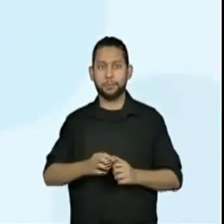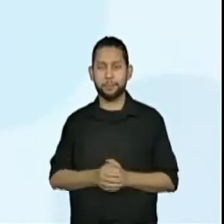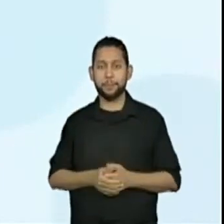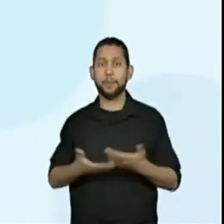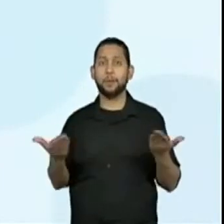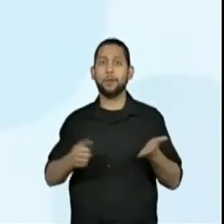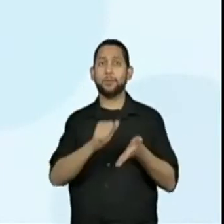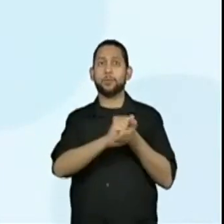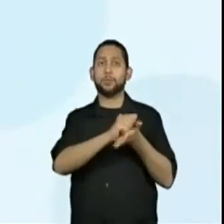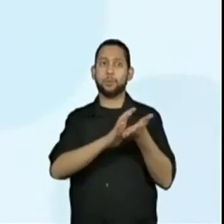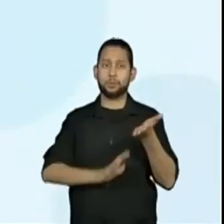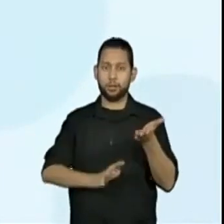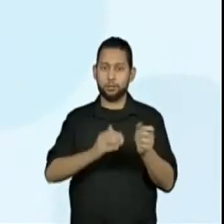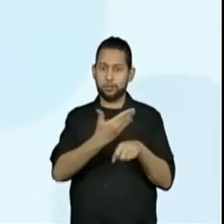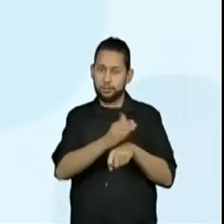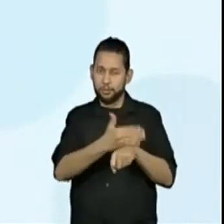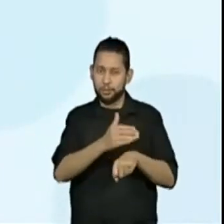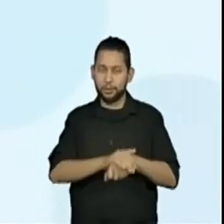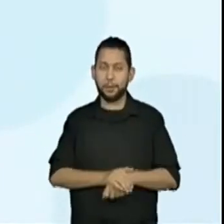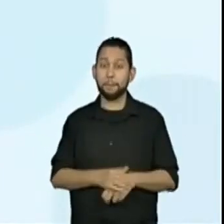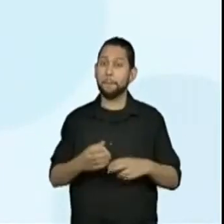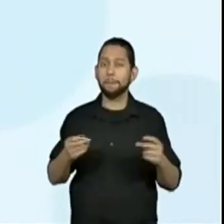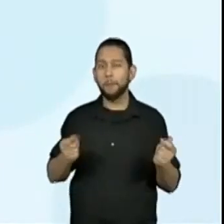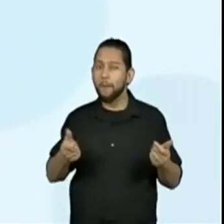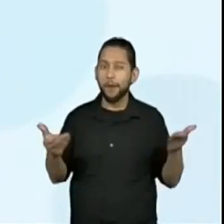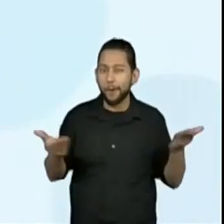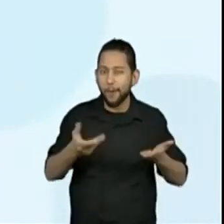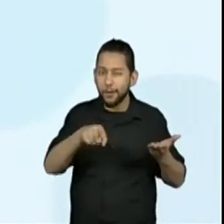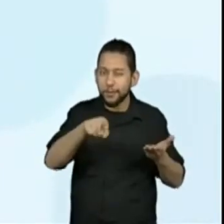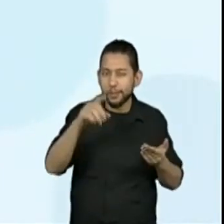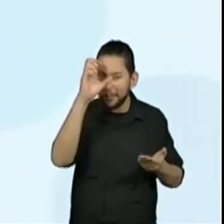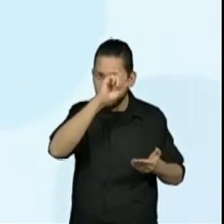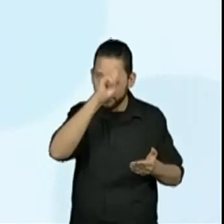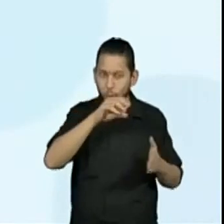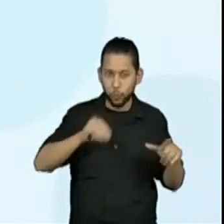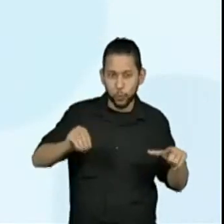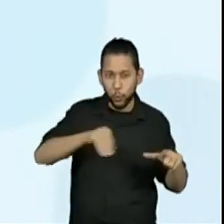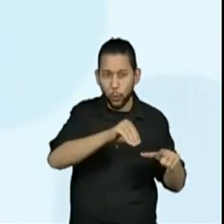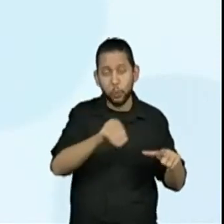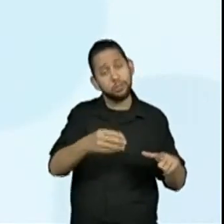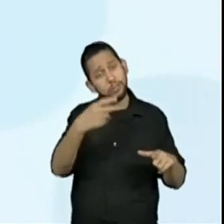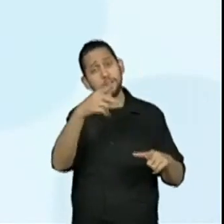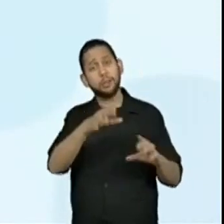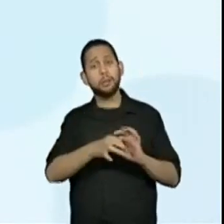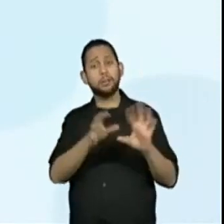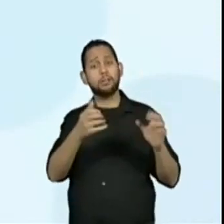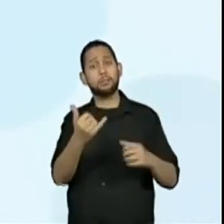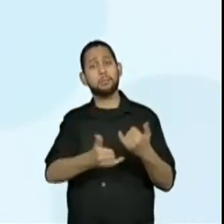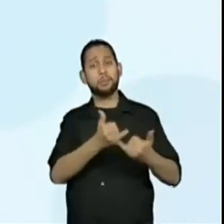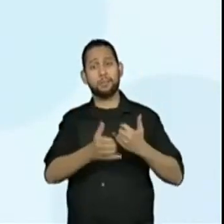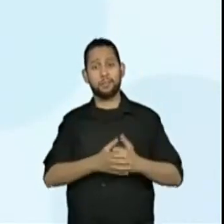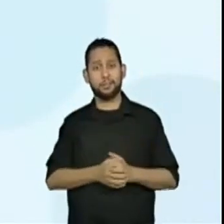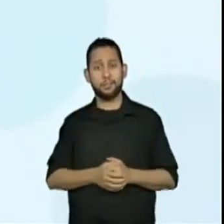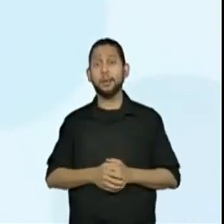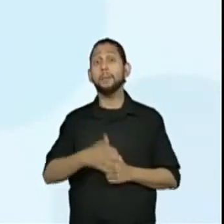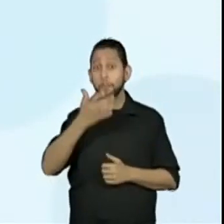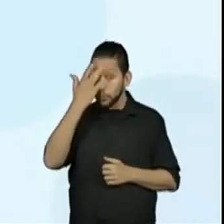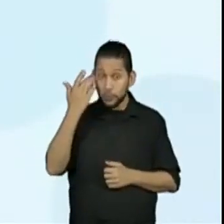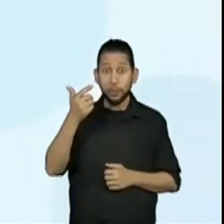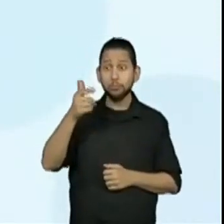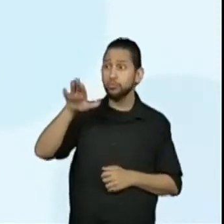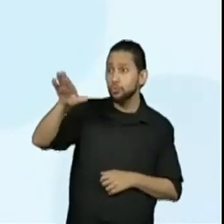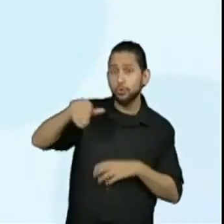Sugestão de atividade. Que tal agora você jogar? Registre você e mais